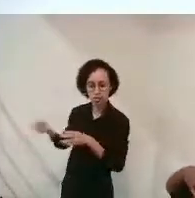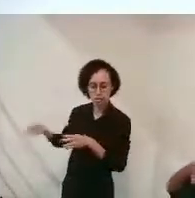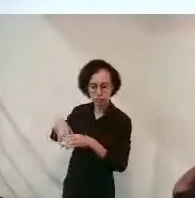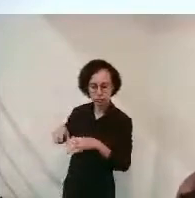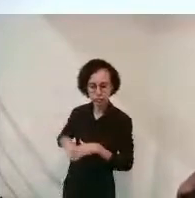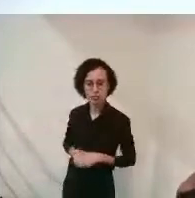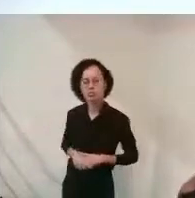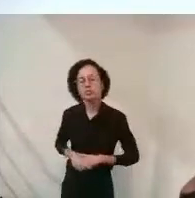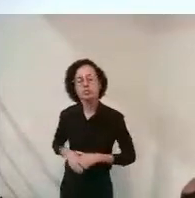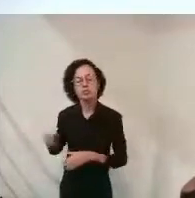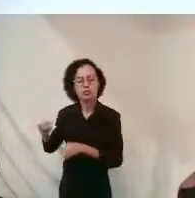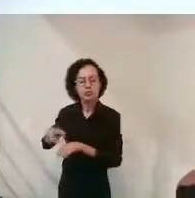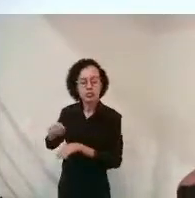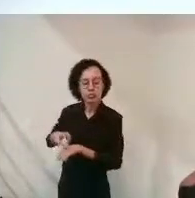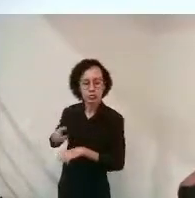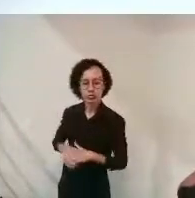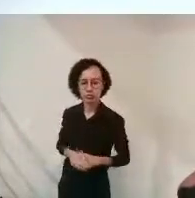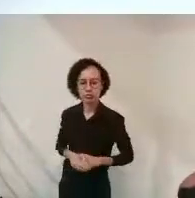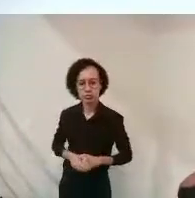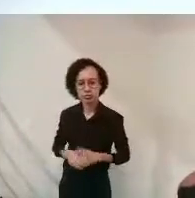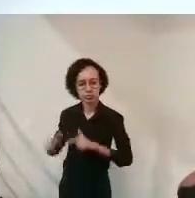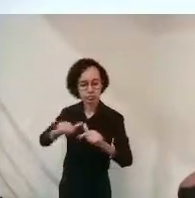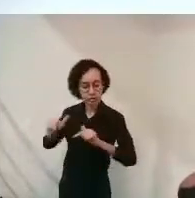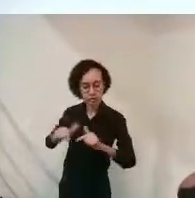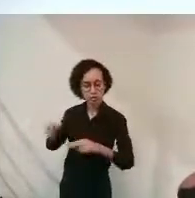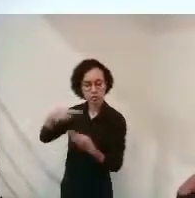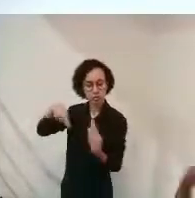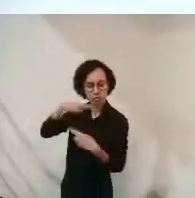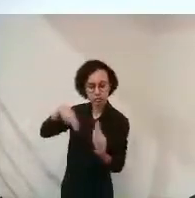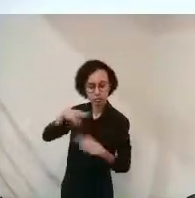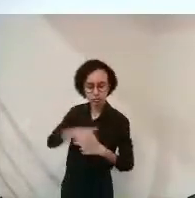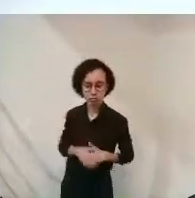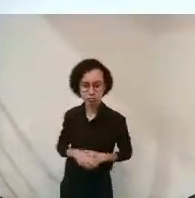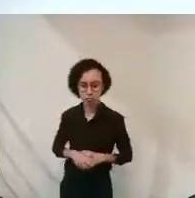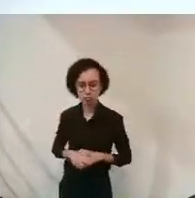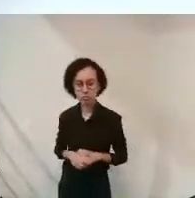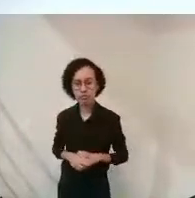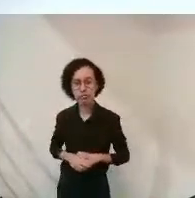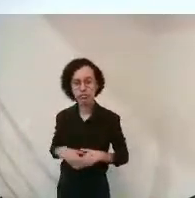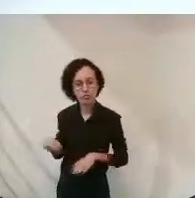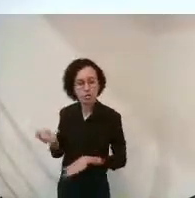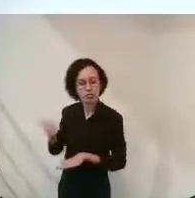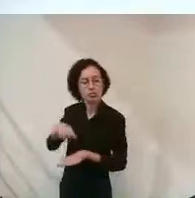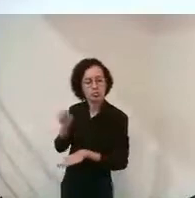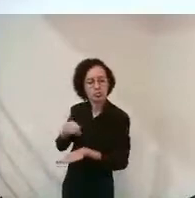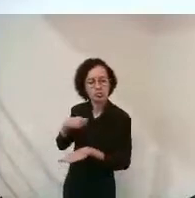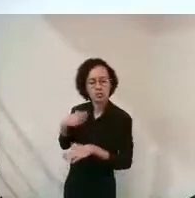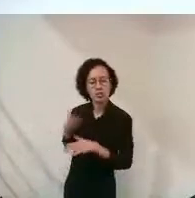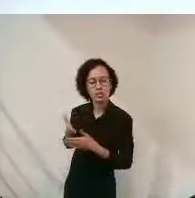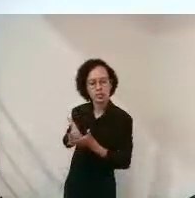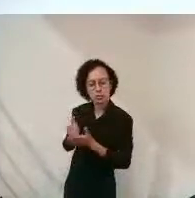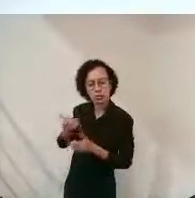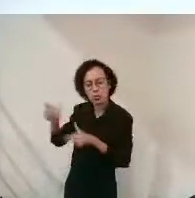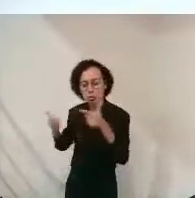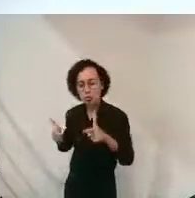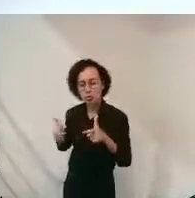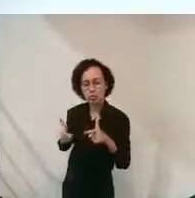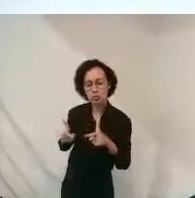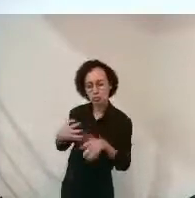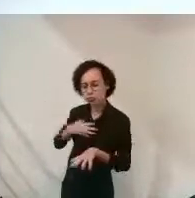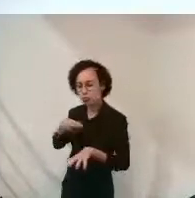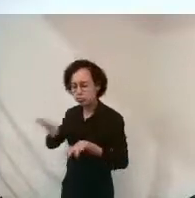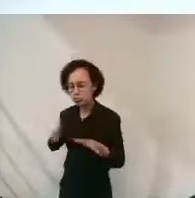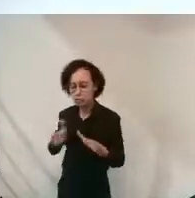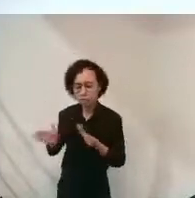do vidro, para daí dar para trabalhar com a reciclagem, né? Então, é possível ainda se caminhar por outros caminhos. A ideia